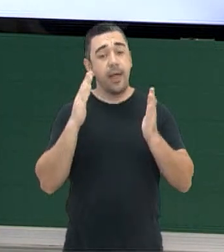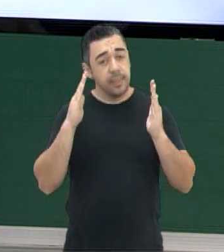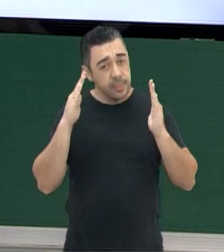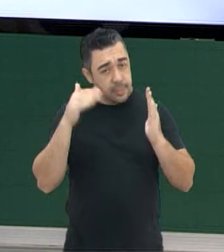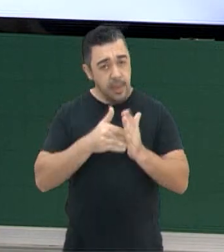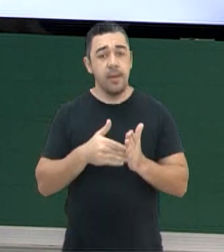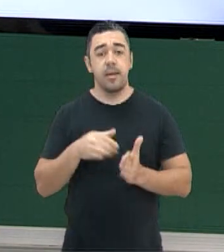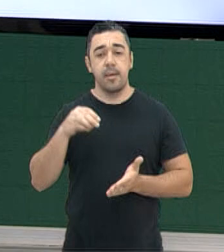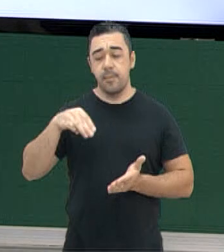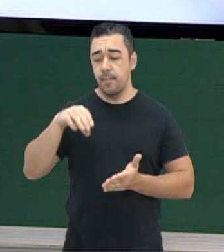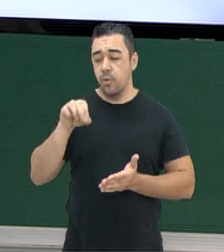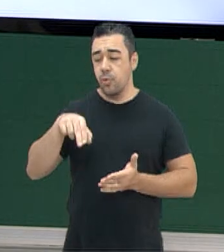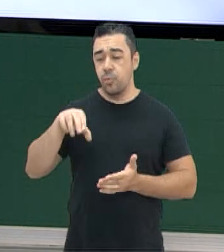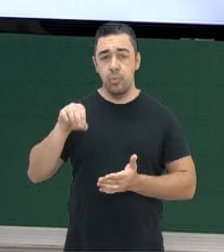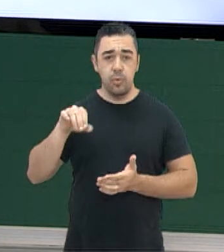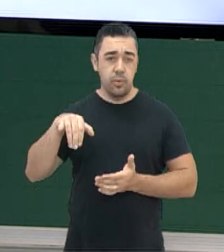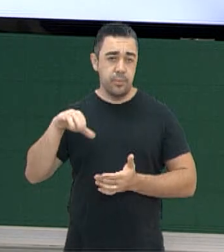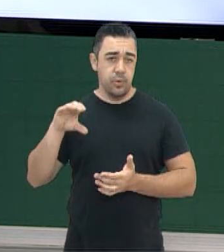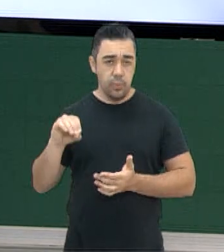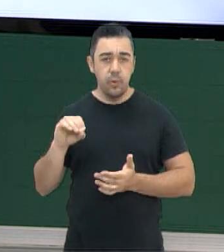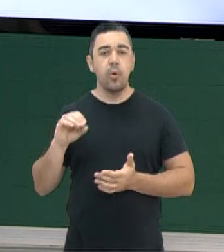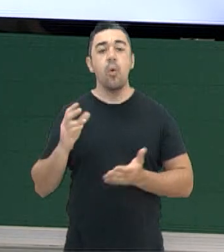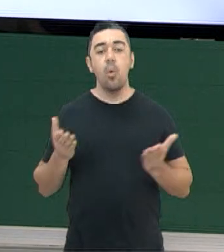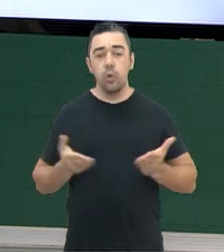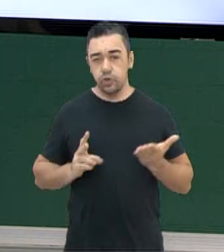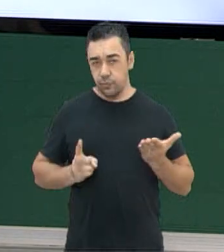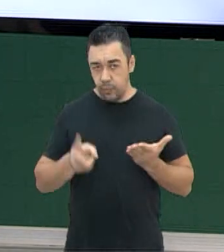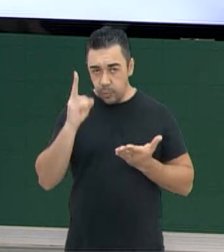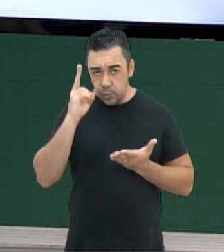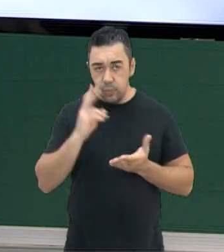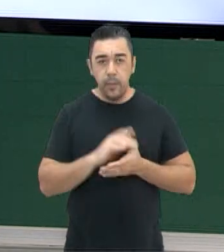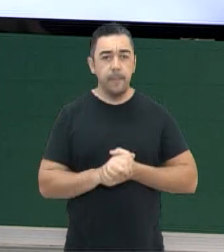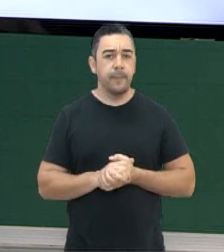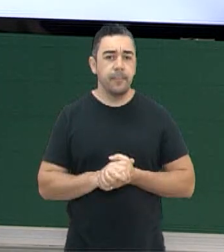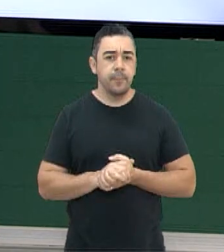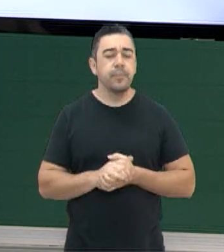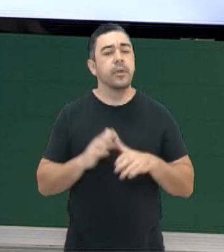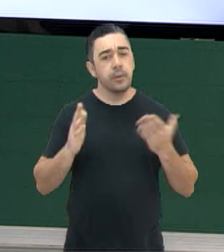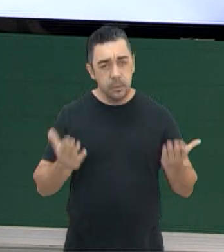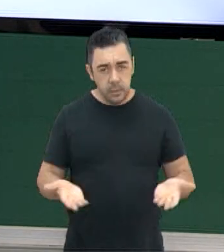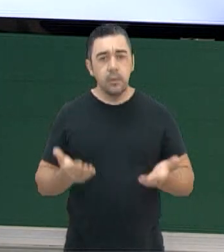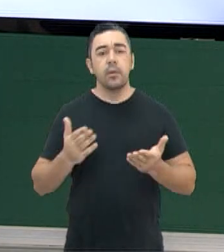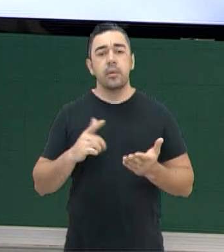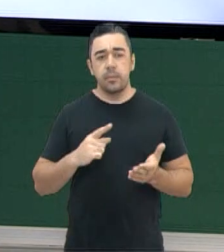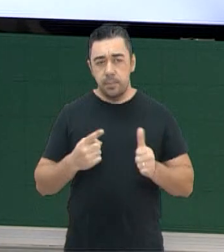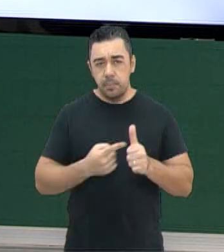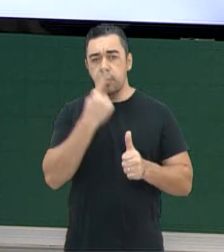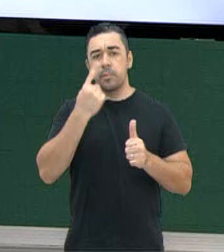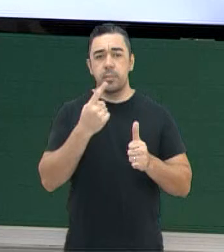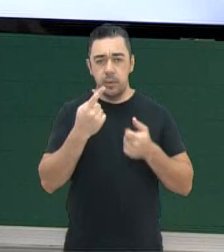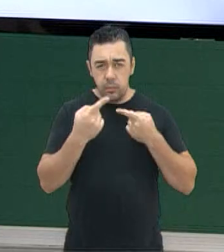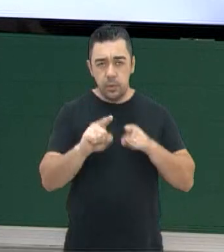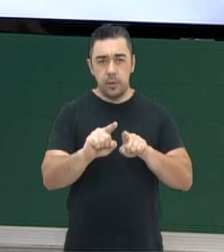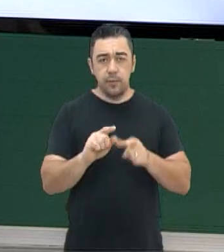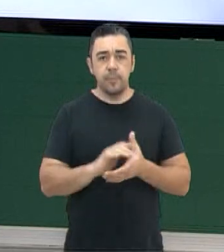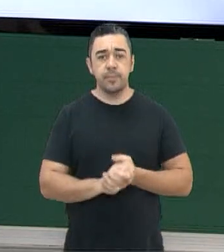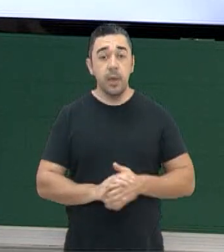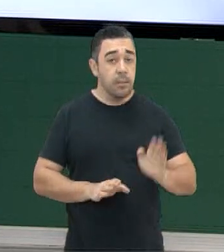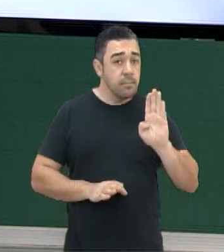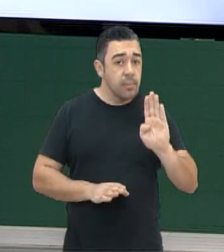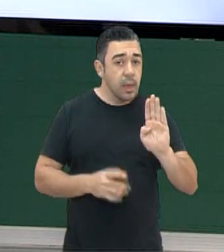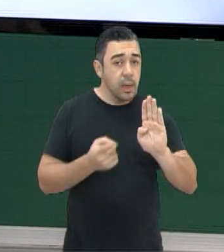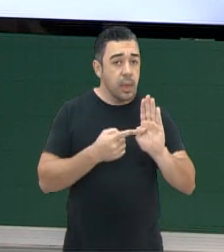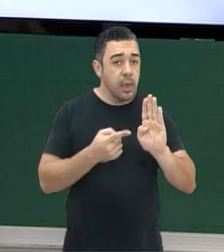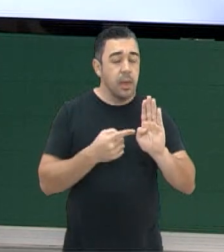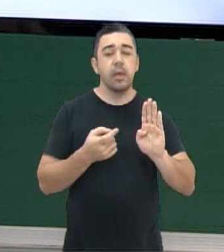nas aulas anteriores. Hoje nós vamos dar continuidade. Então, esse vai ser o nosso primeiro desafio. Na letra B, quantos